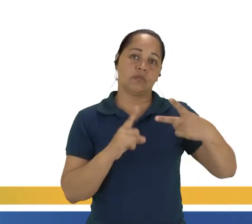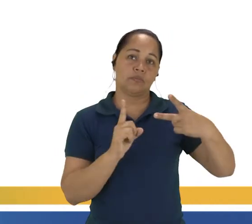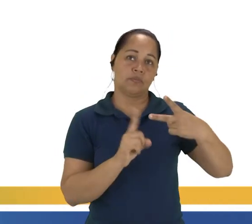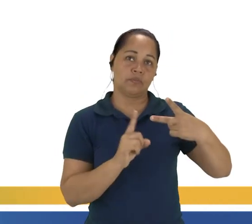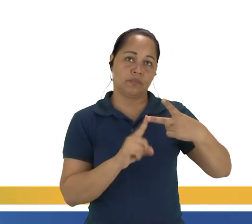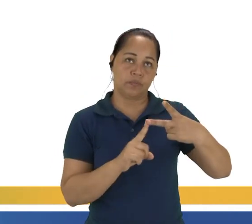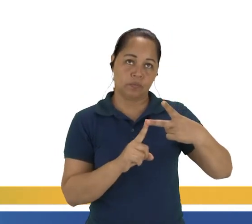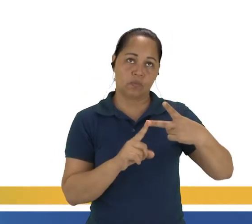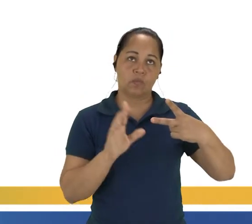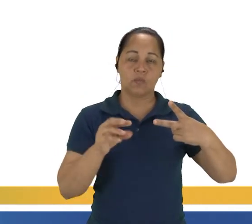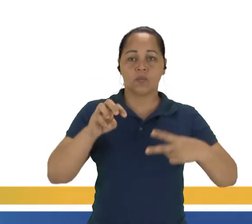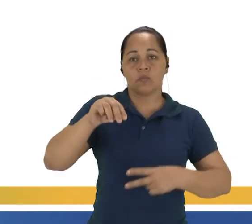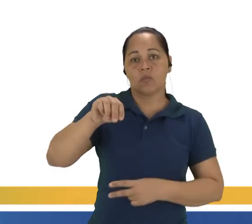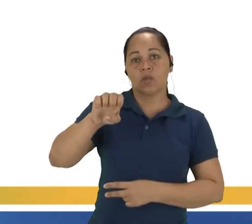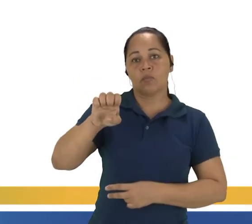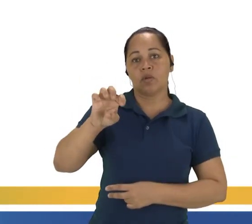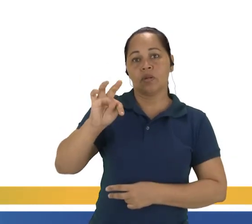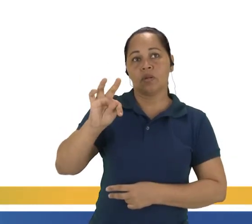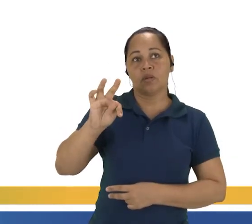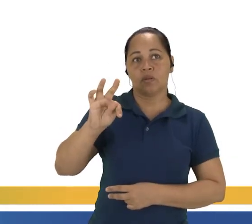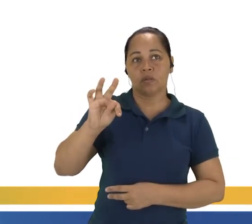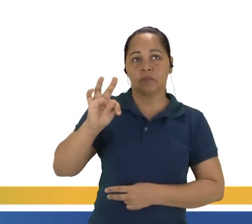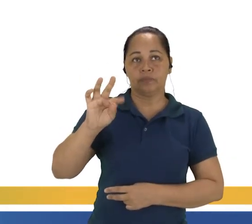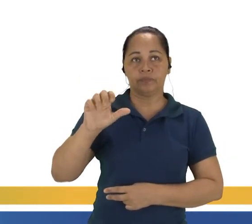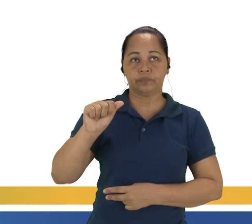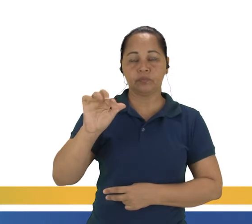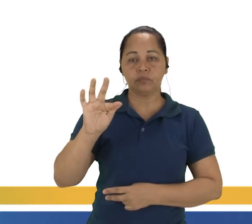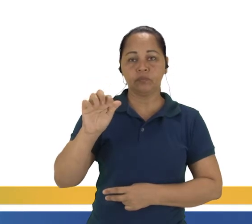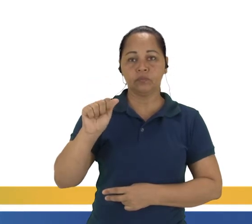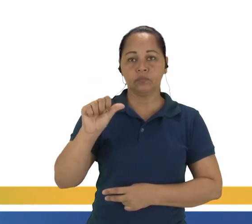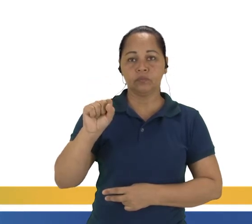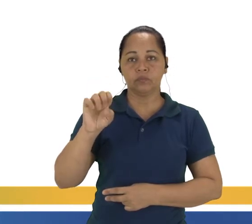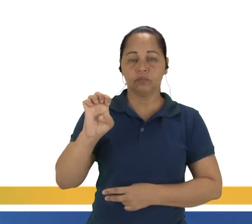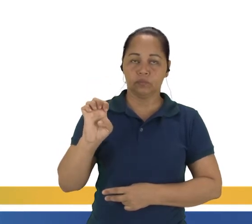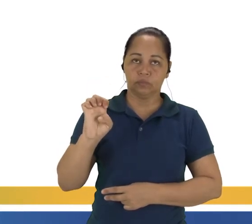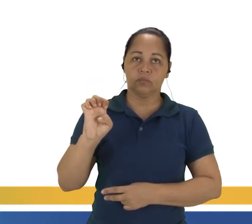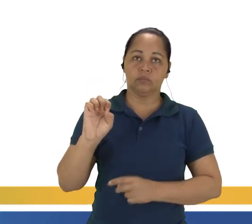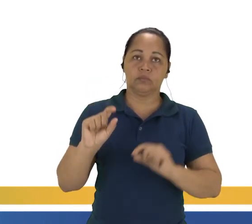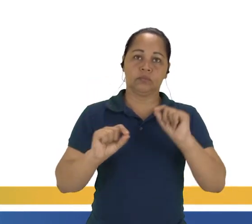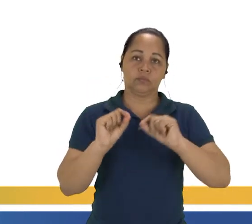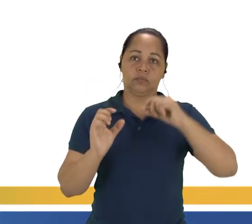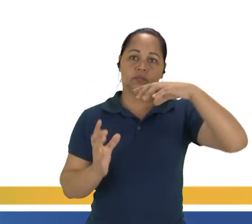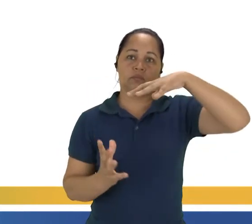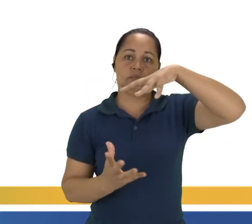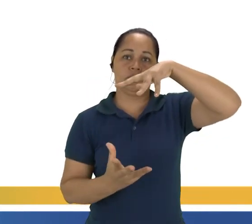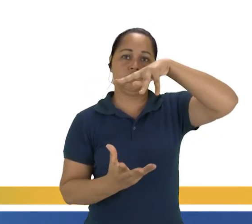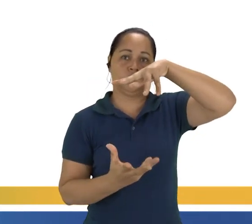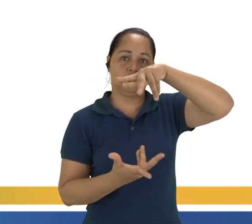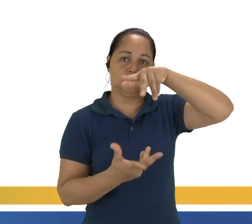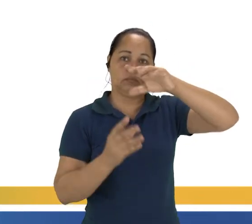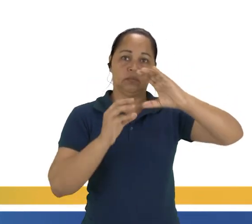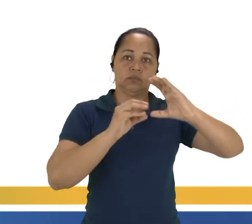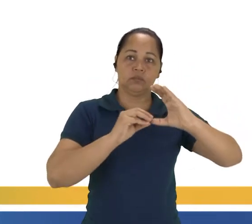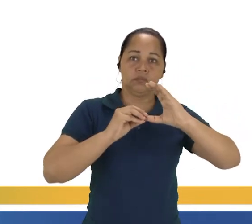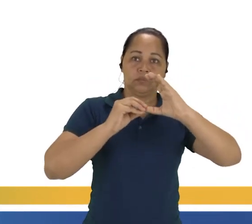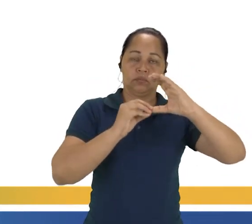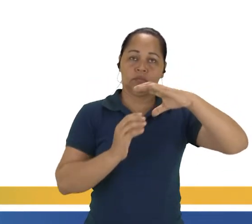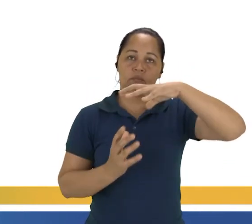os cromossomos organizados ali no meio, no equador, na fase equatorial, né? Ali